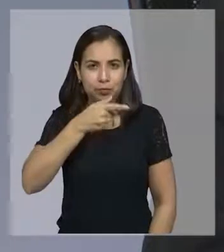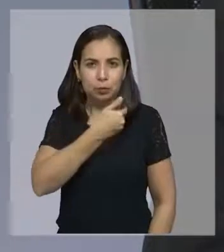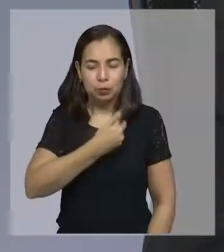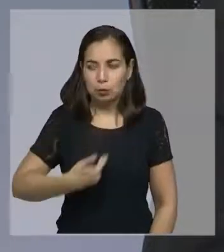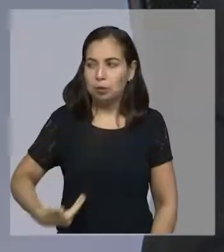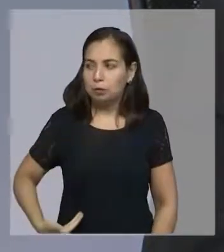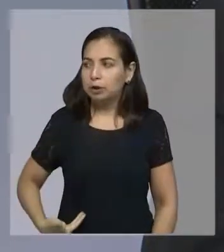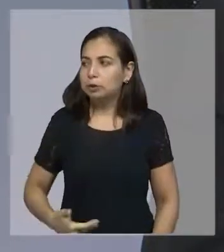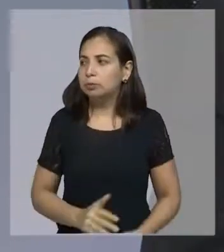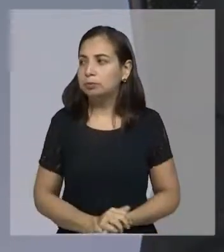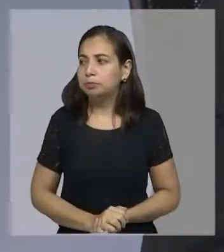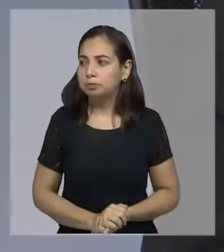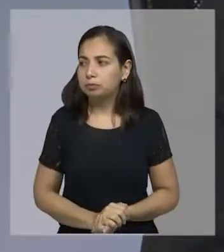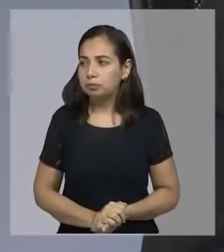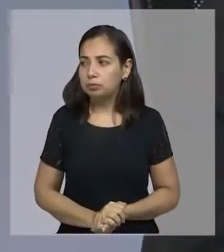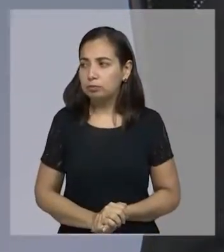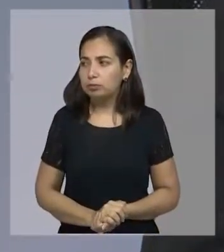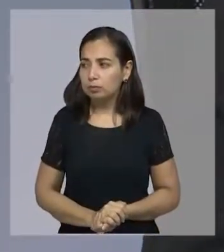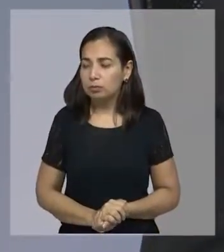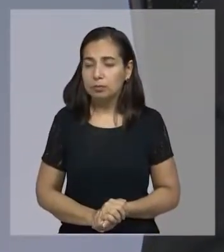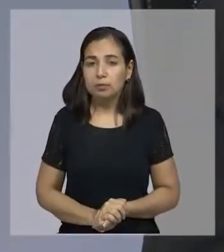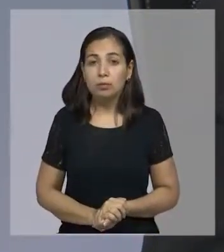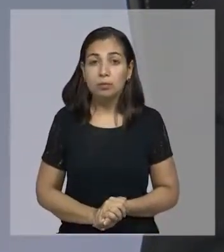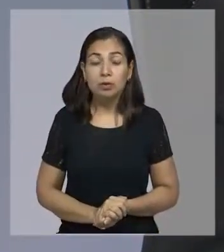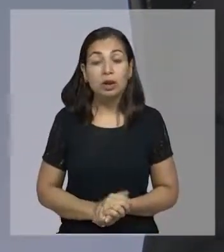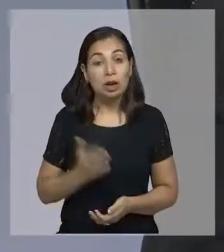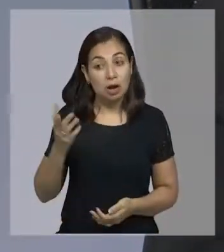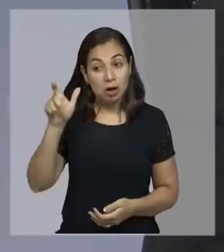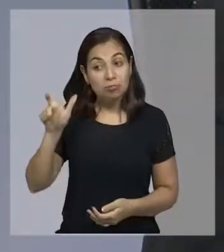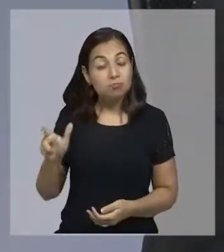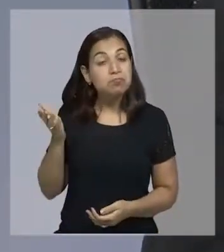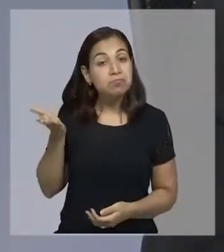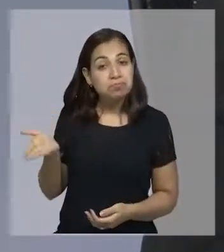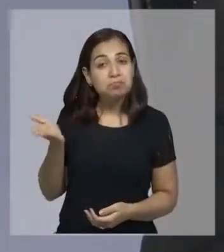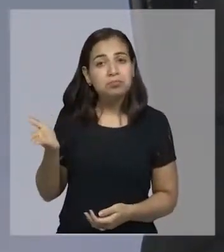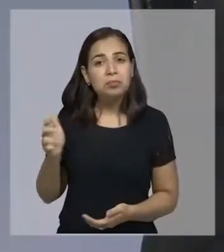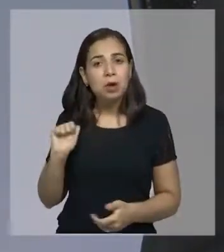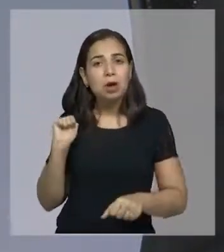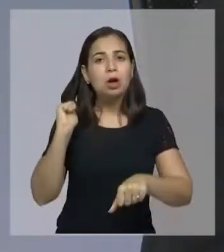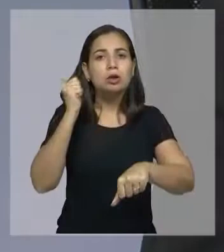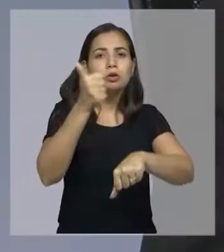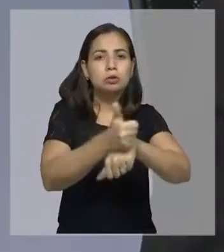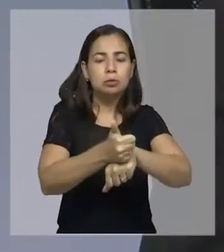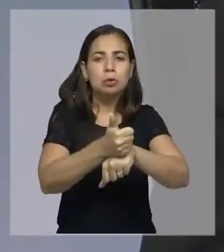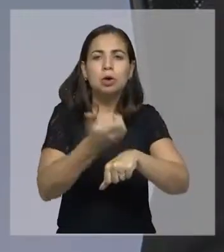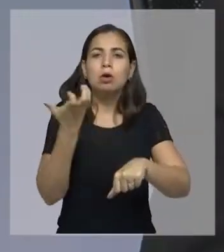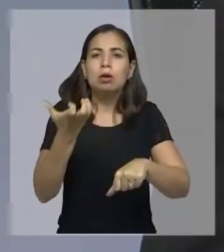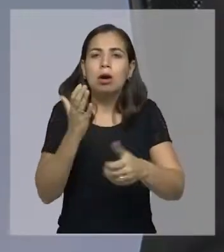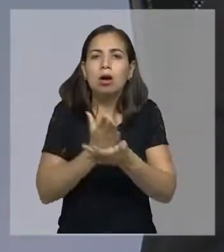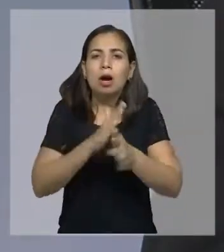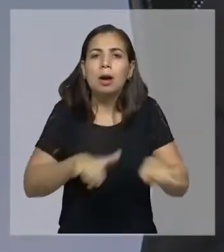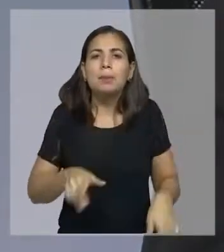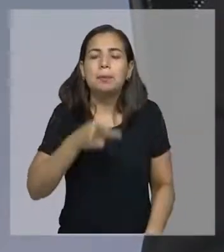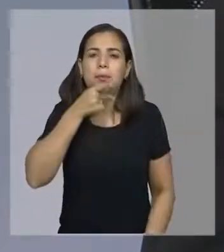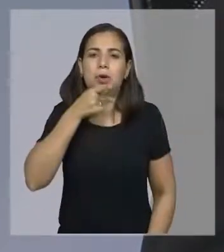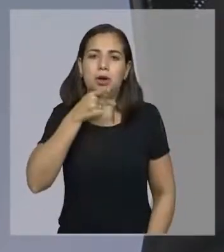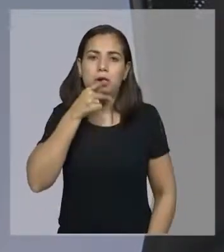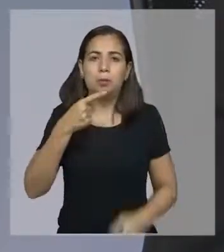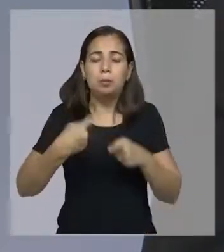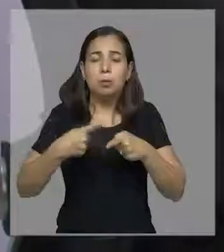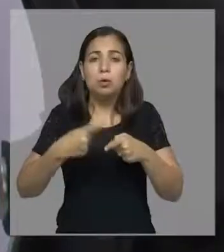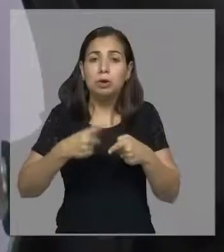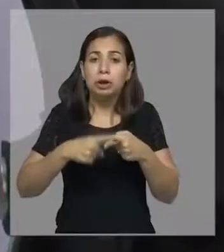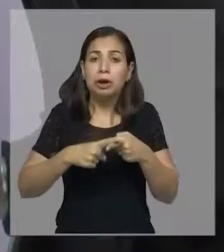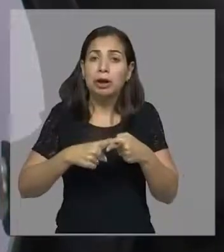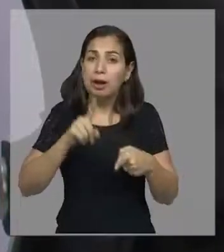O Tancredo assumiu para acabar com o parlamentarismo, que é um regime puro, um regime